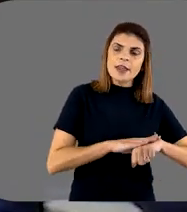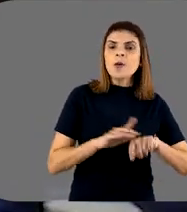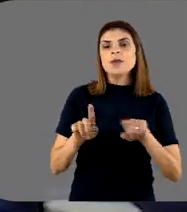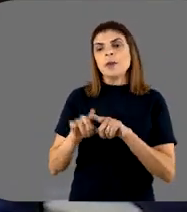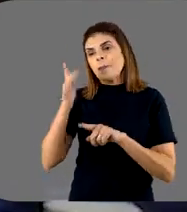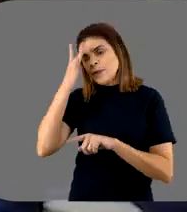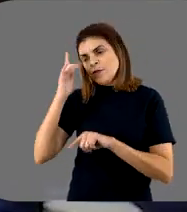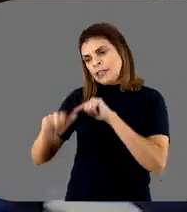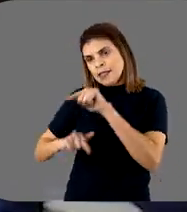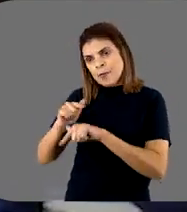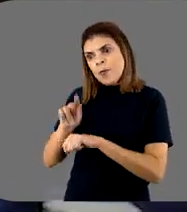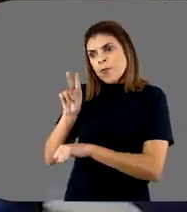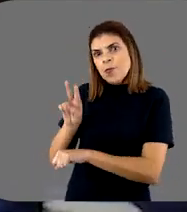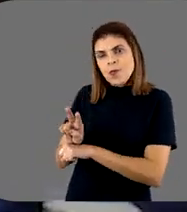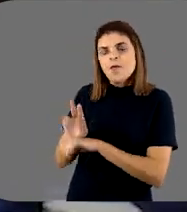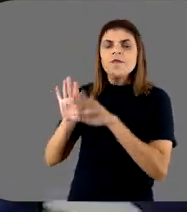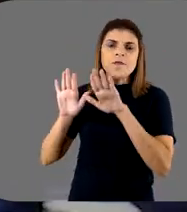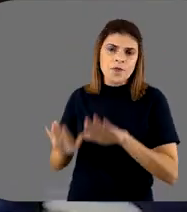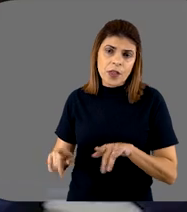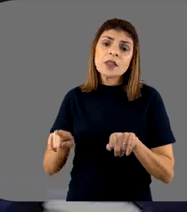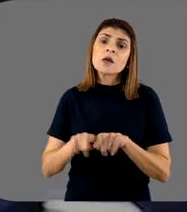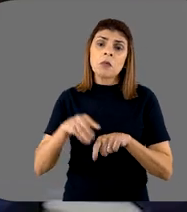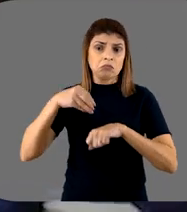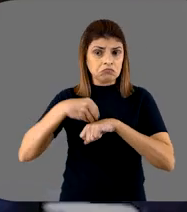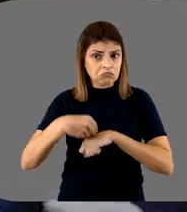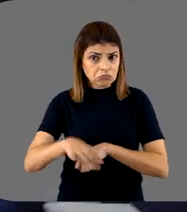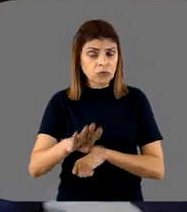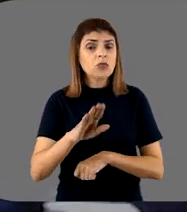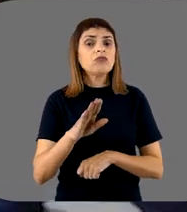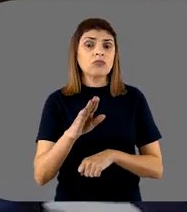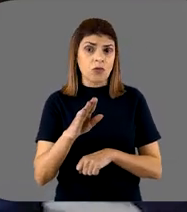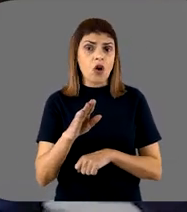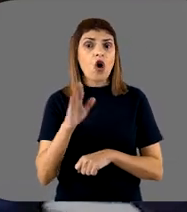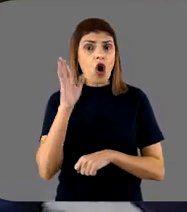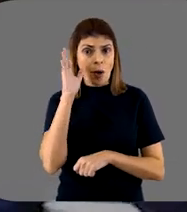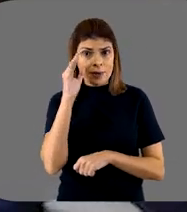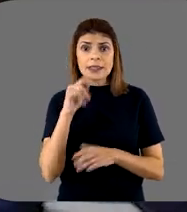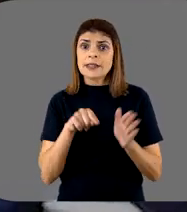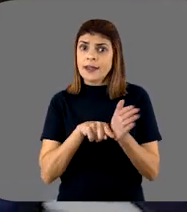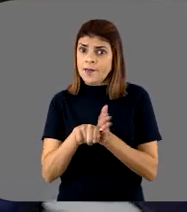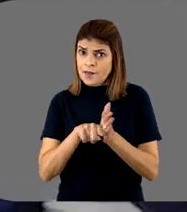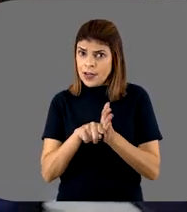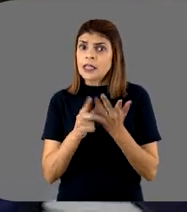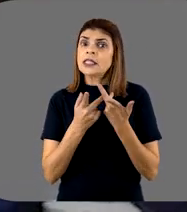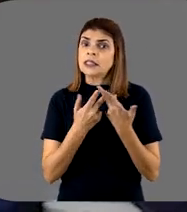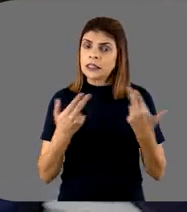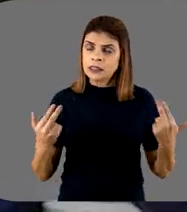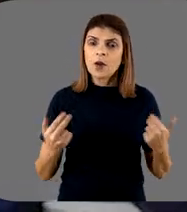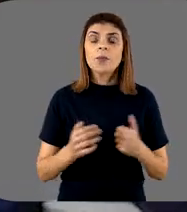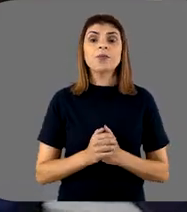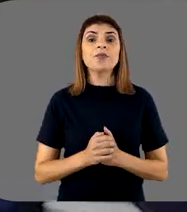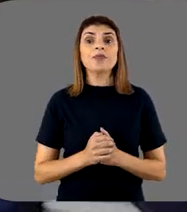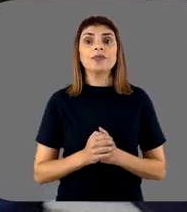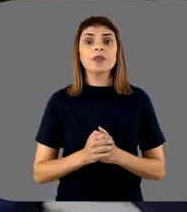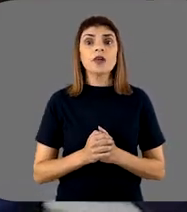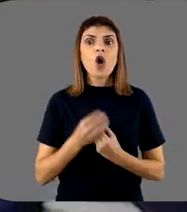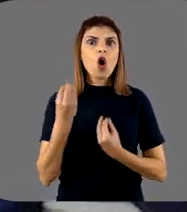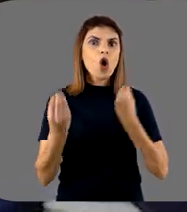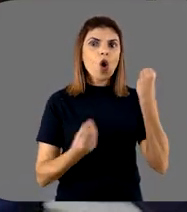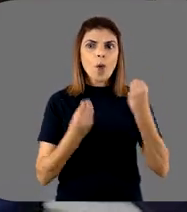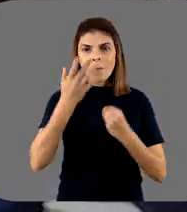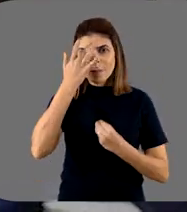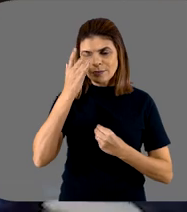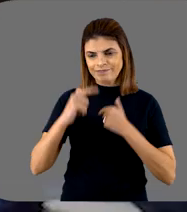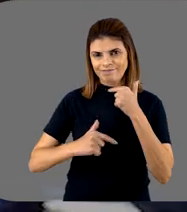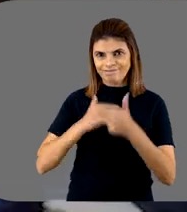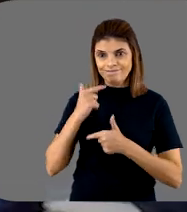né para todos os cuidadores e aqui eh eu faço essa observação que eu acho que é assim bastante importante né a ideia